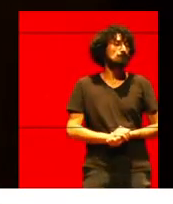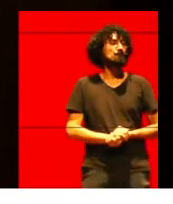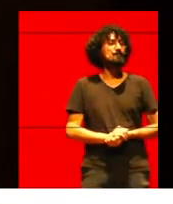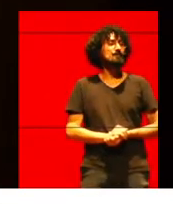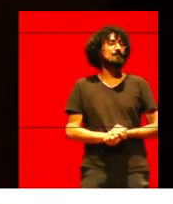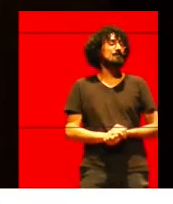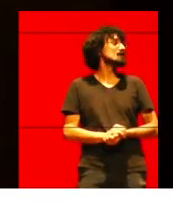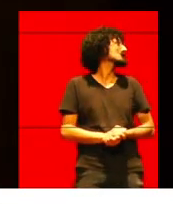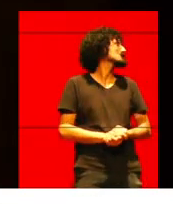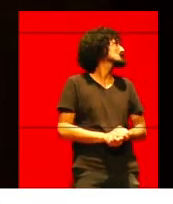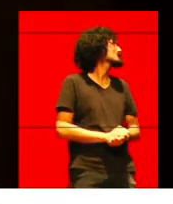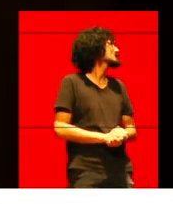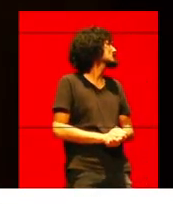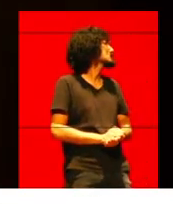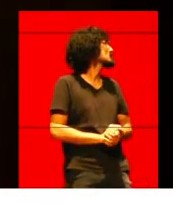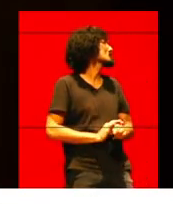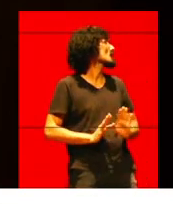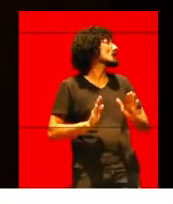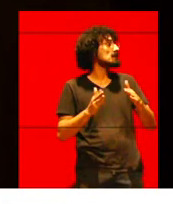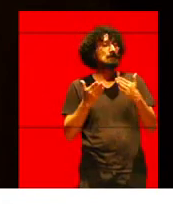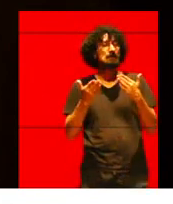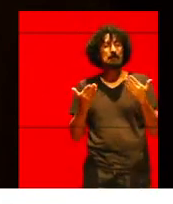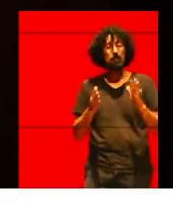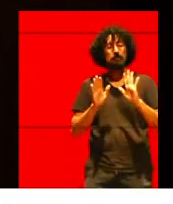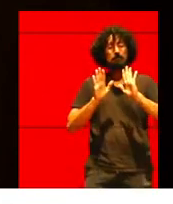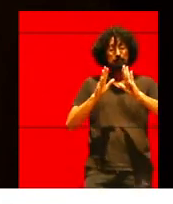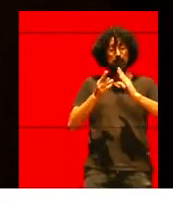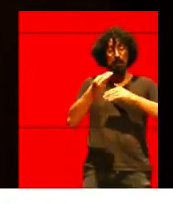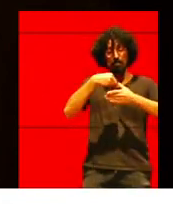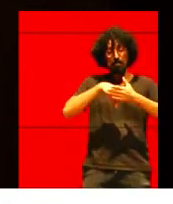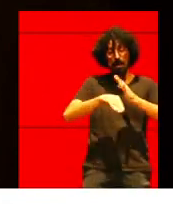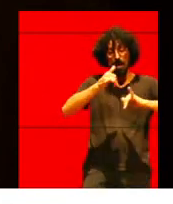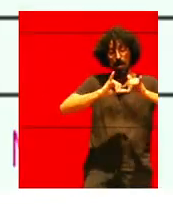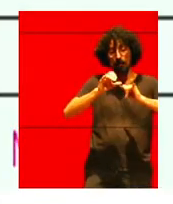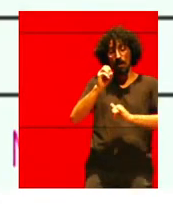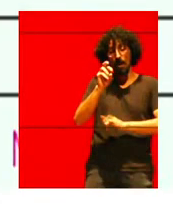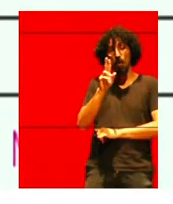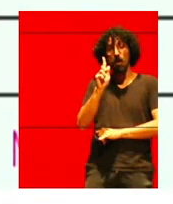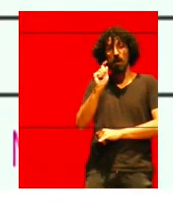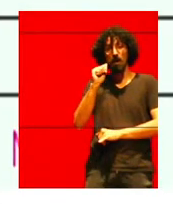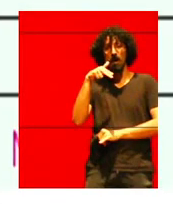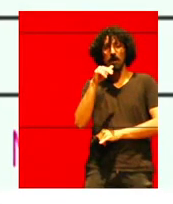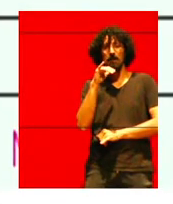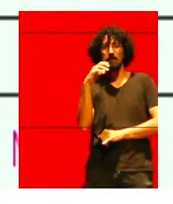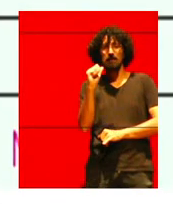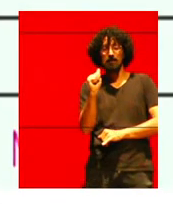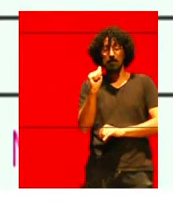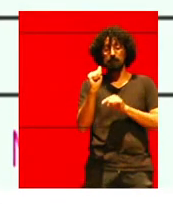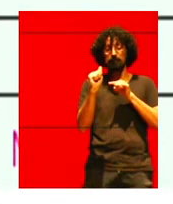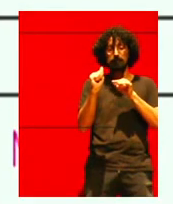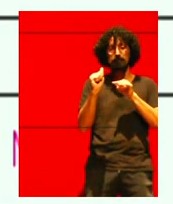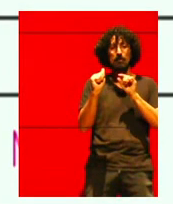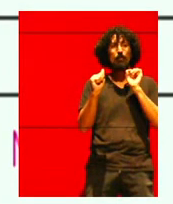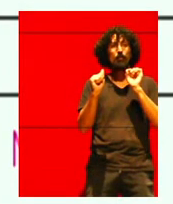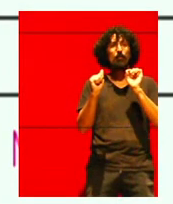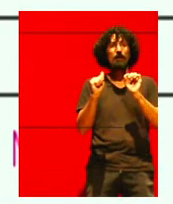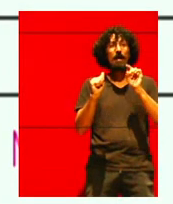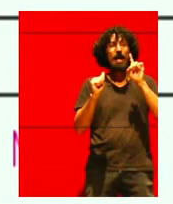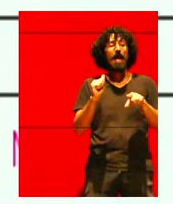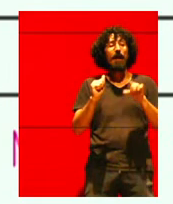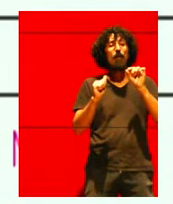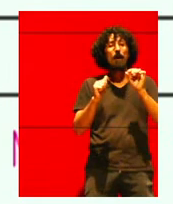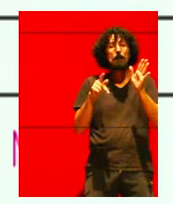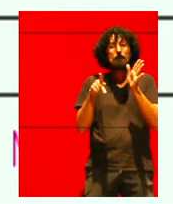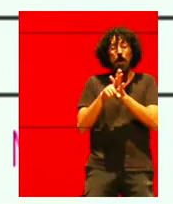favor. Pessoal, dentro de química orgânica, a química orgânica também é chamada de química do